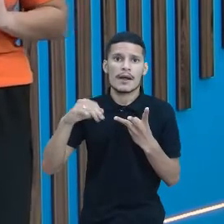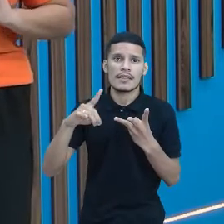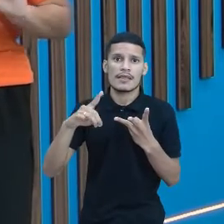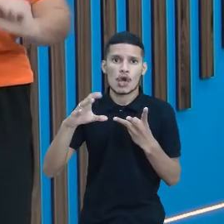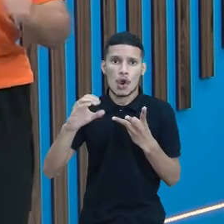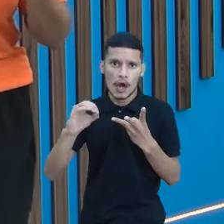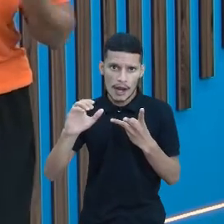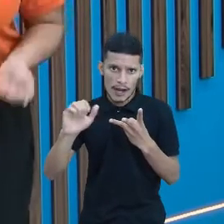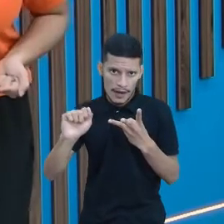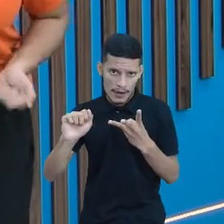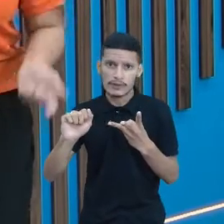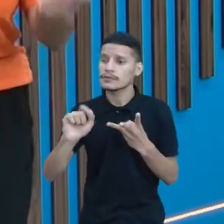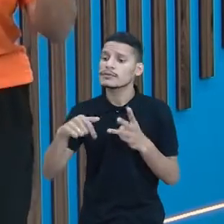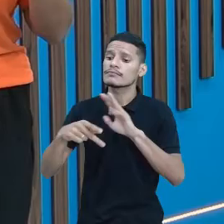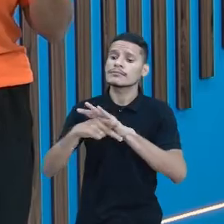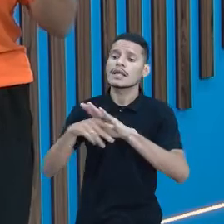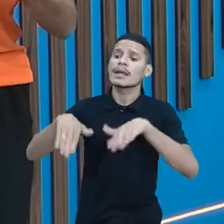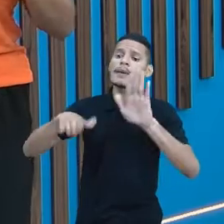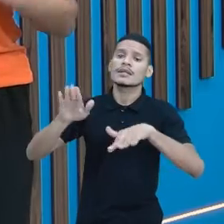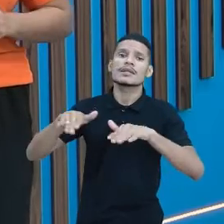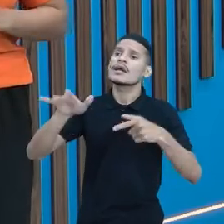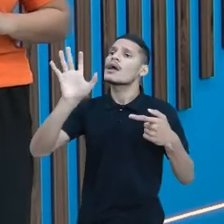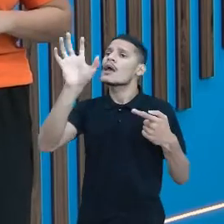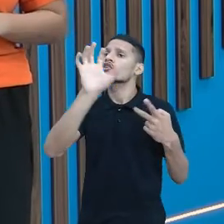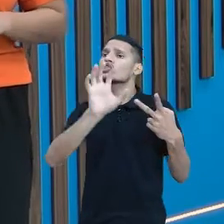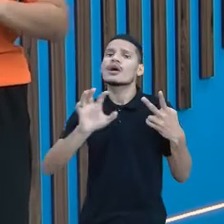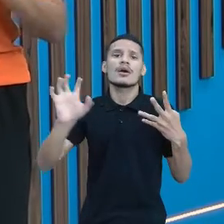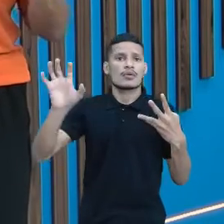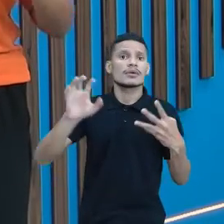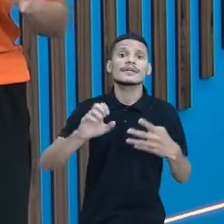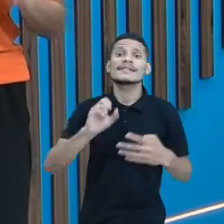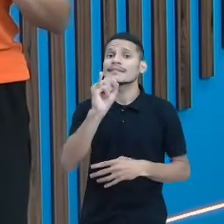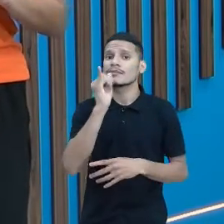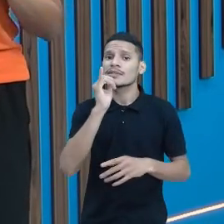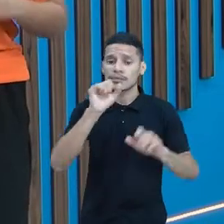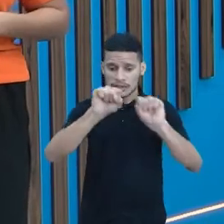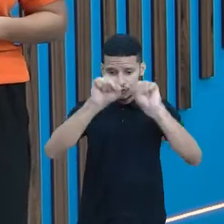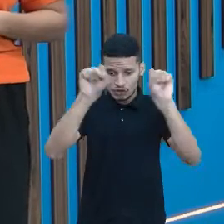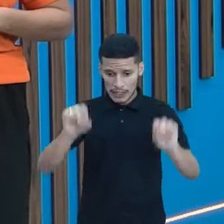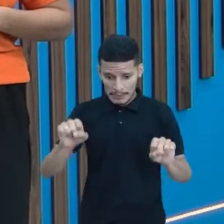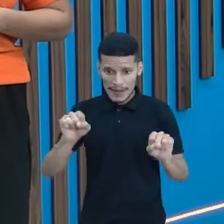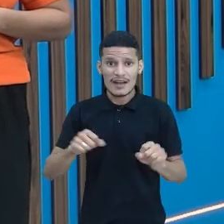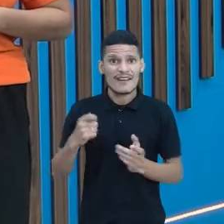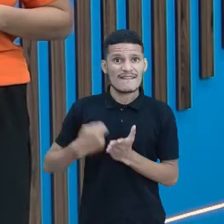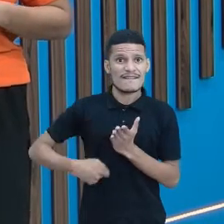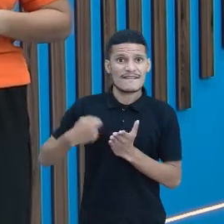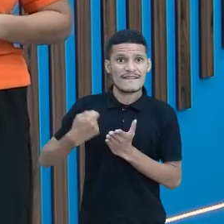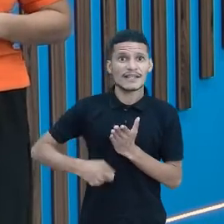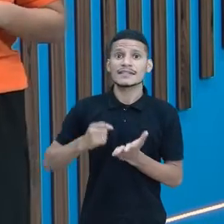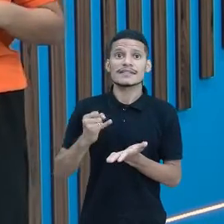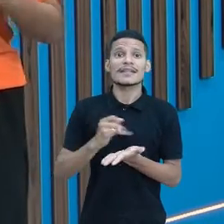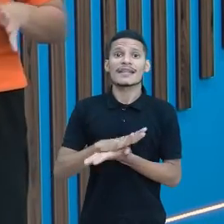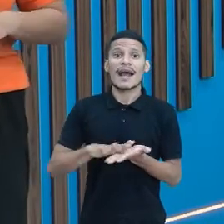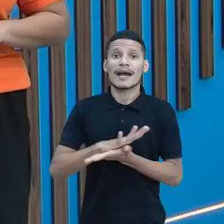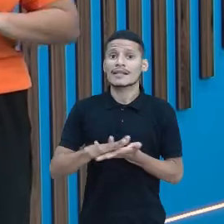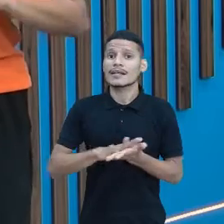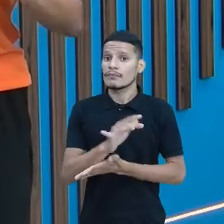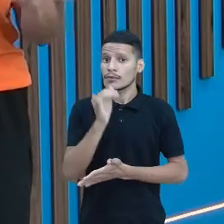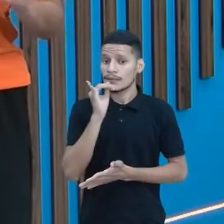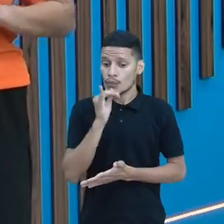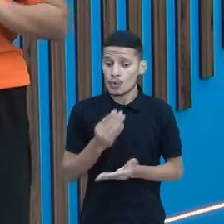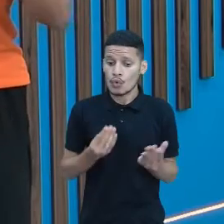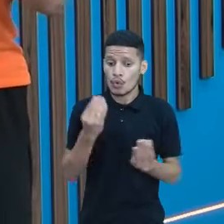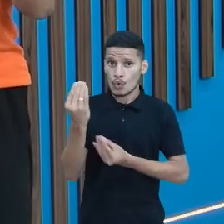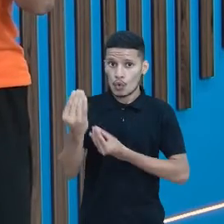região. Então, imaginem se nós não tivéssemos um sistema mais ou menos rígido que dissesse como a